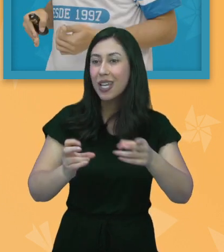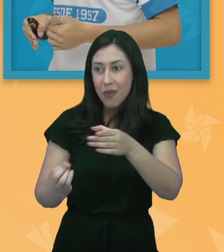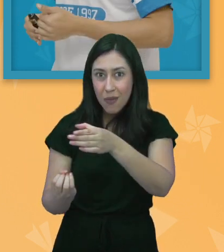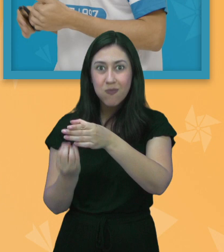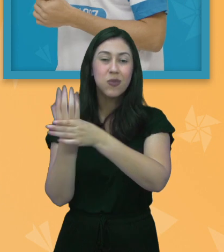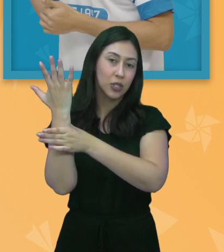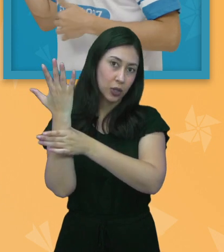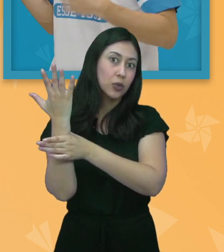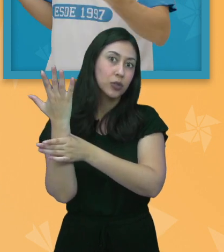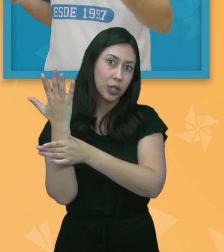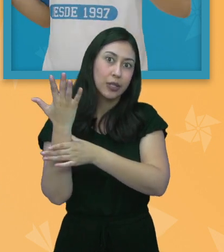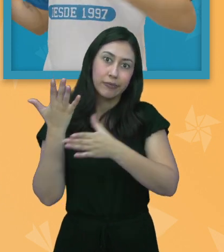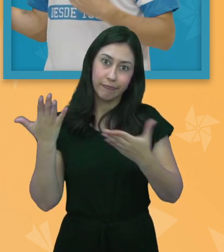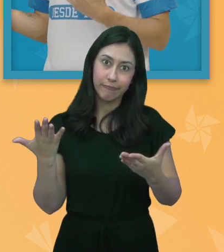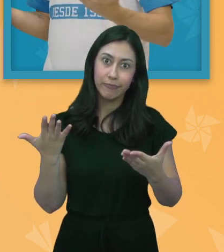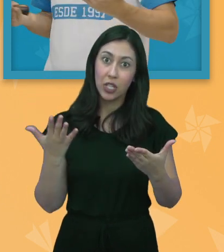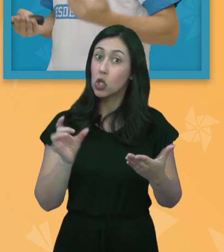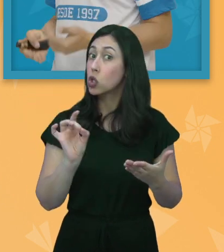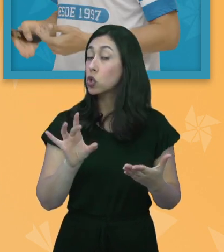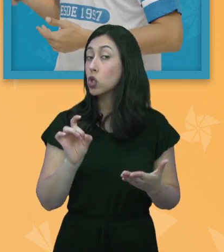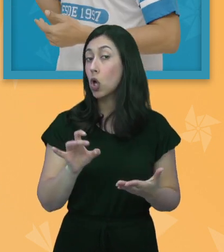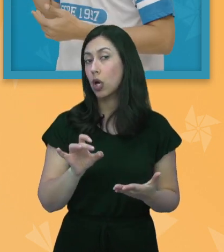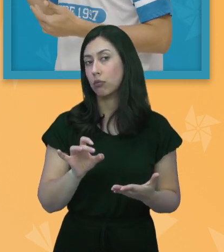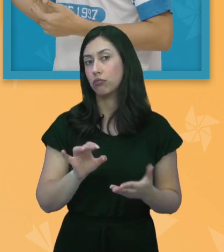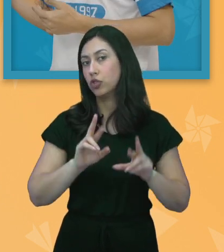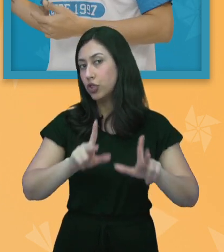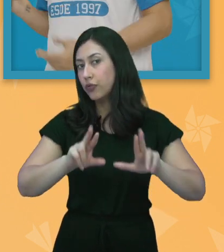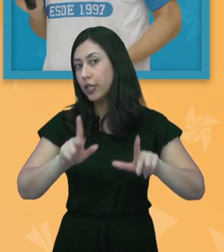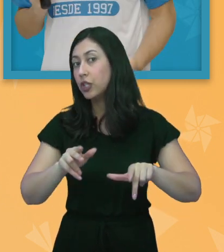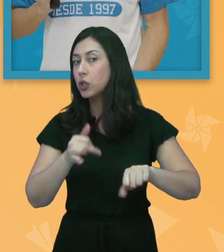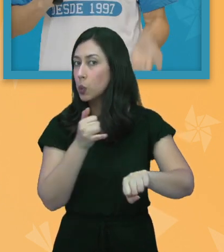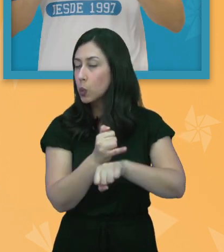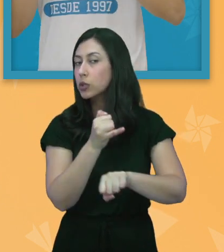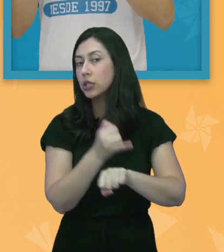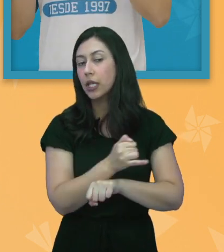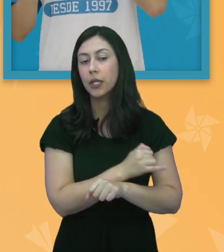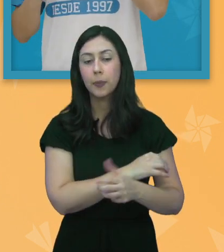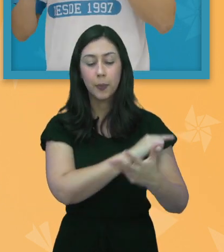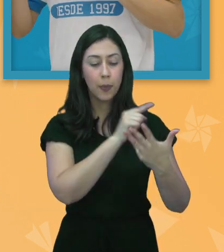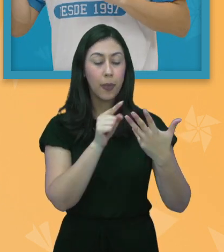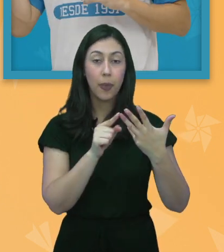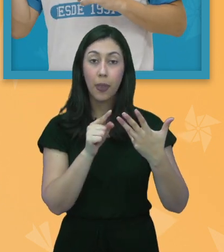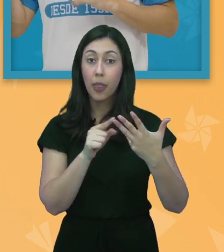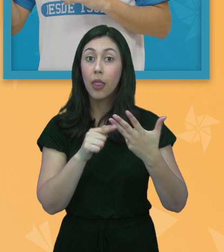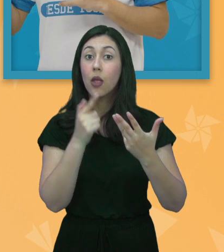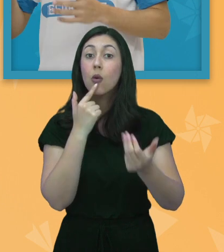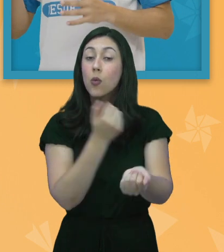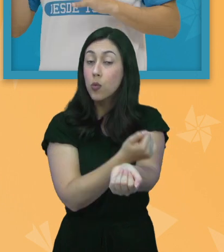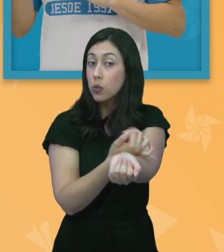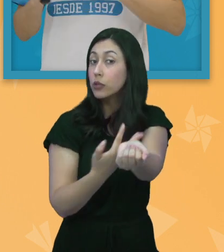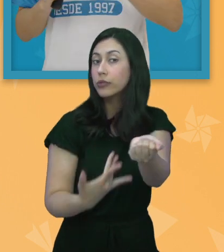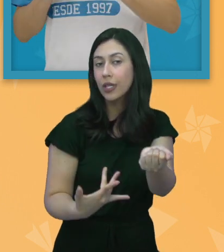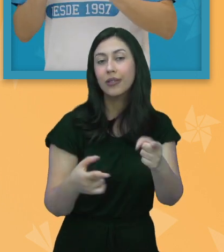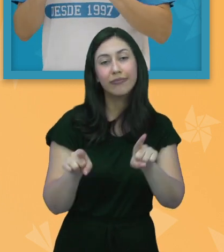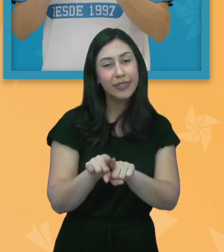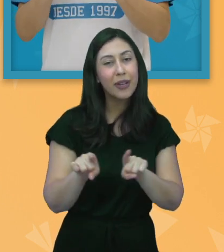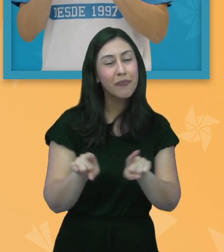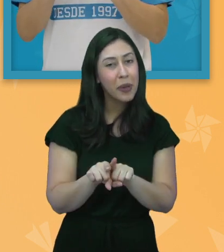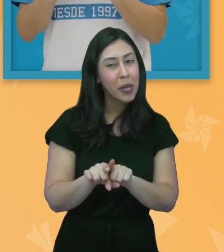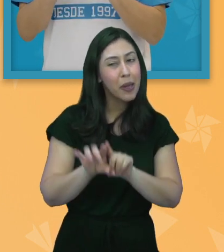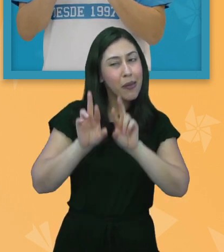das ligas metálicas. E o granito não é uma liga metálica. E o sangue, como eu falei, o sangue é o que cai naquele